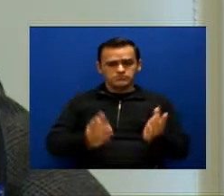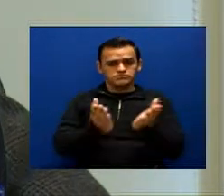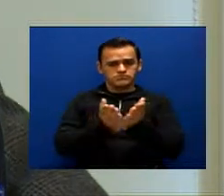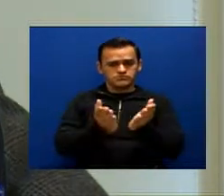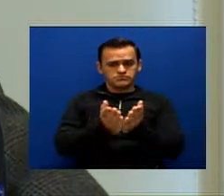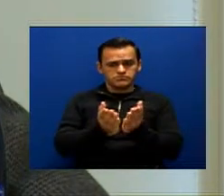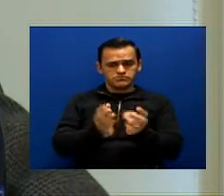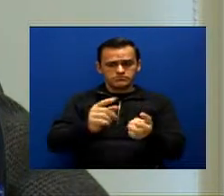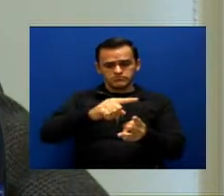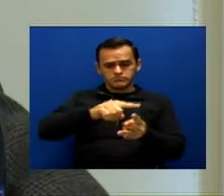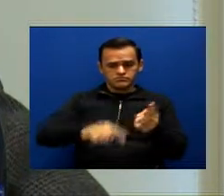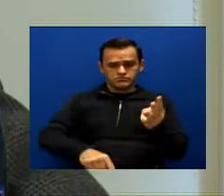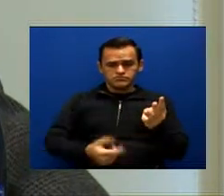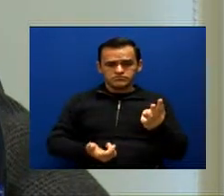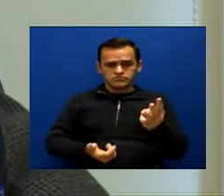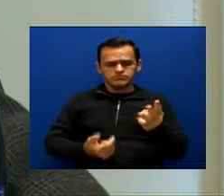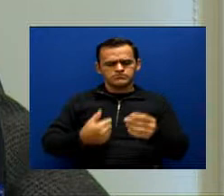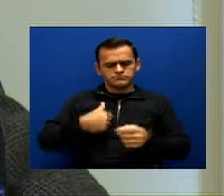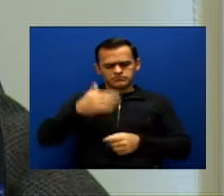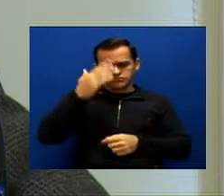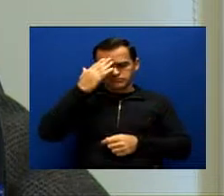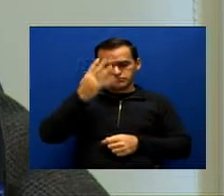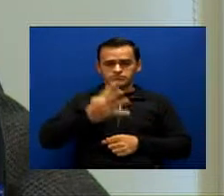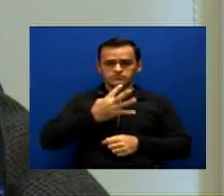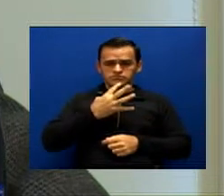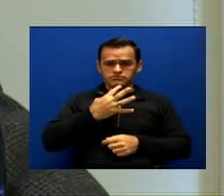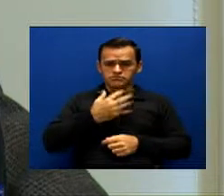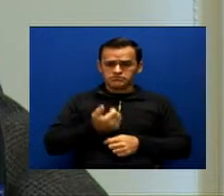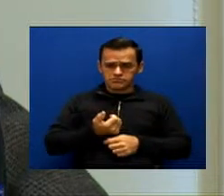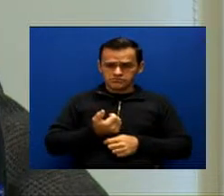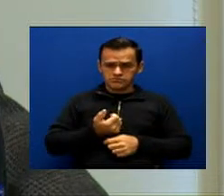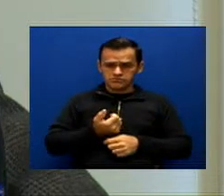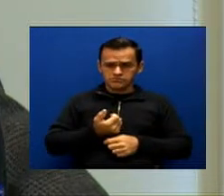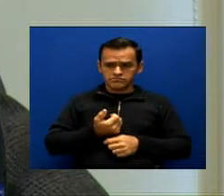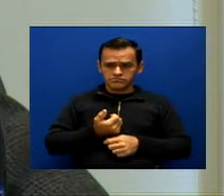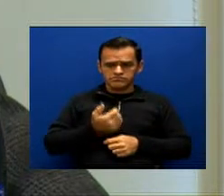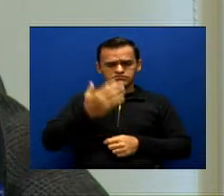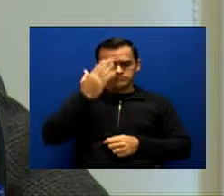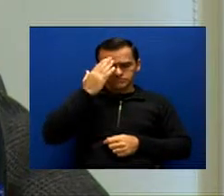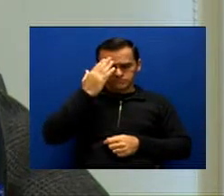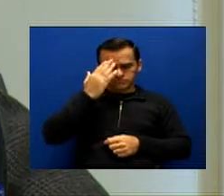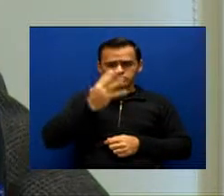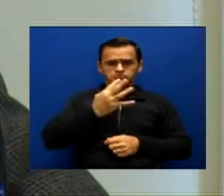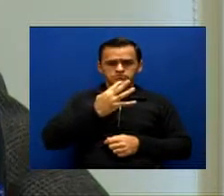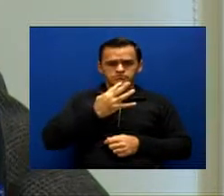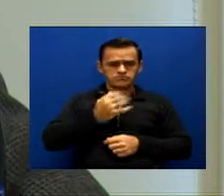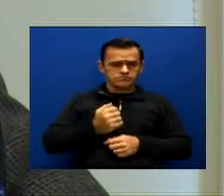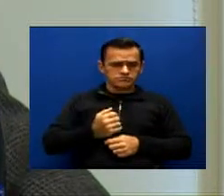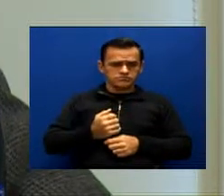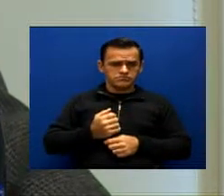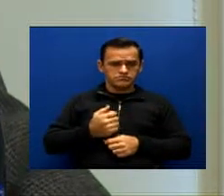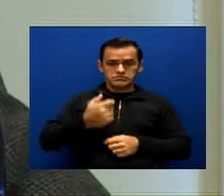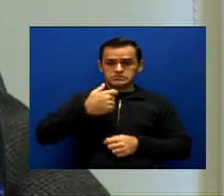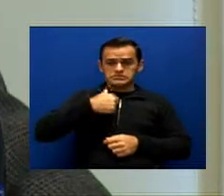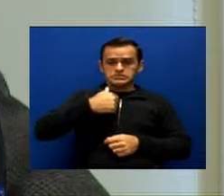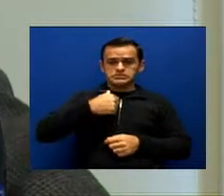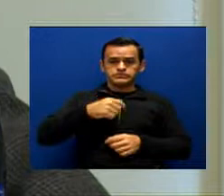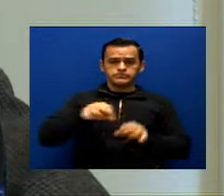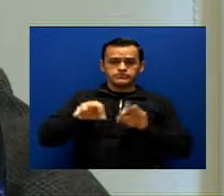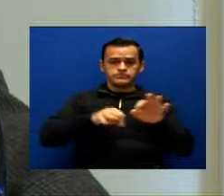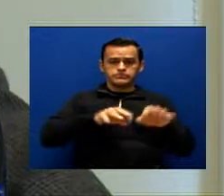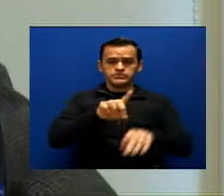seja evangélico. Então eu sei o que é isso. Mas não vou fazer aqui o dia da luta contra